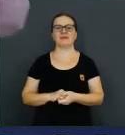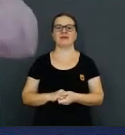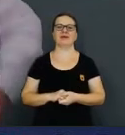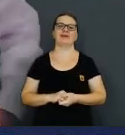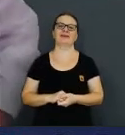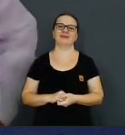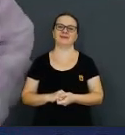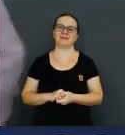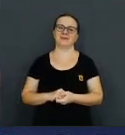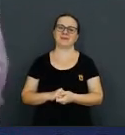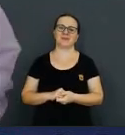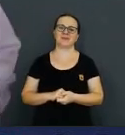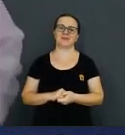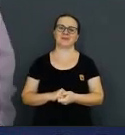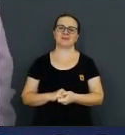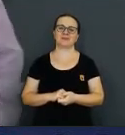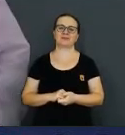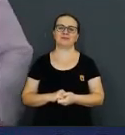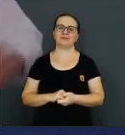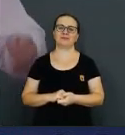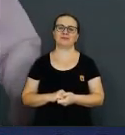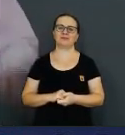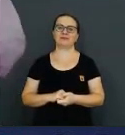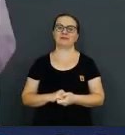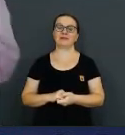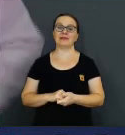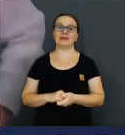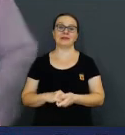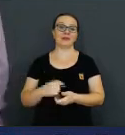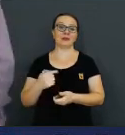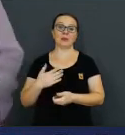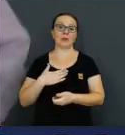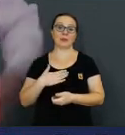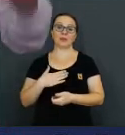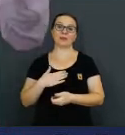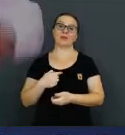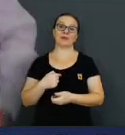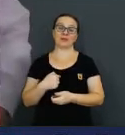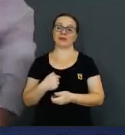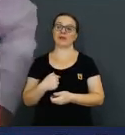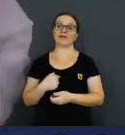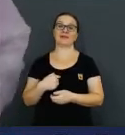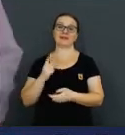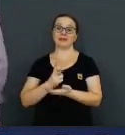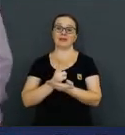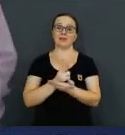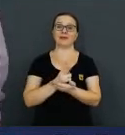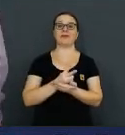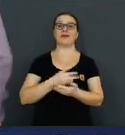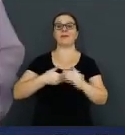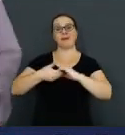purificada. Depois, daqui a 10 minutos, vem de novo, aperta de novo, daí dá uma purificada de novo, né?